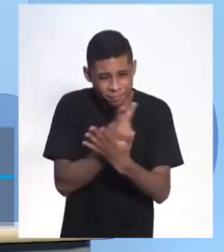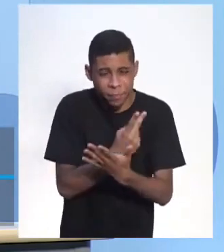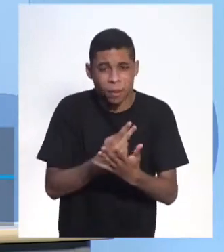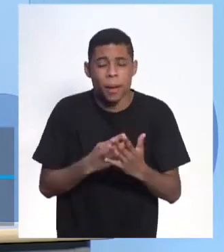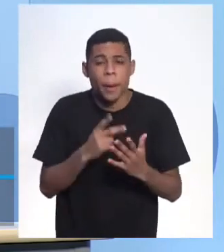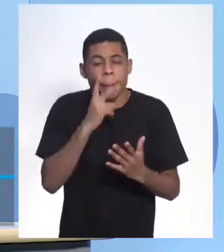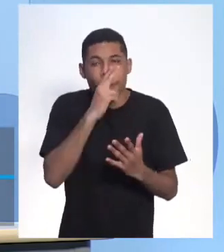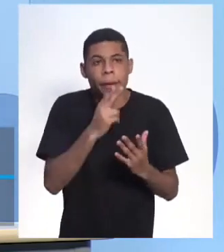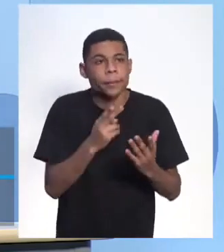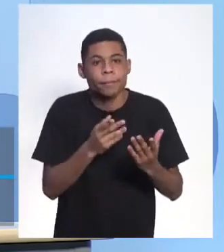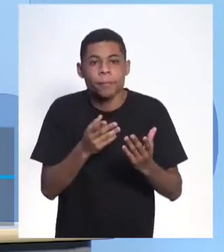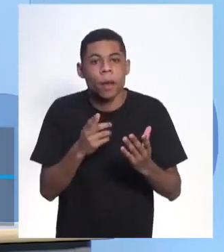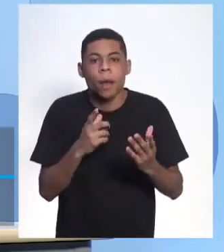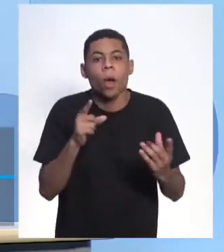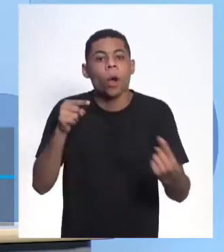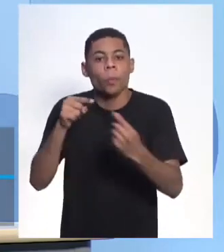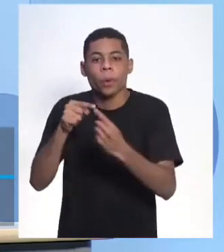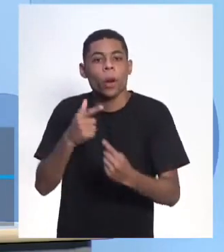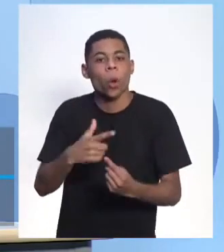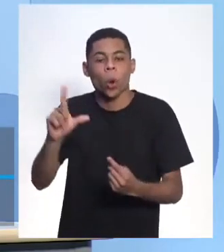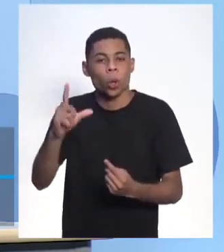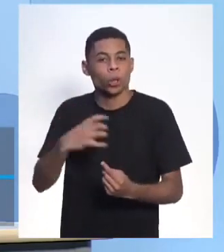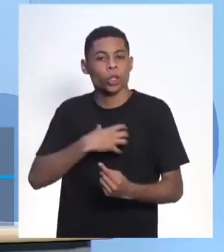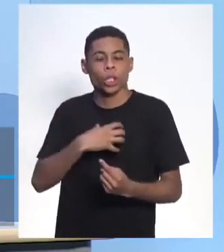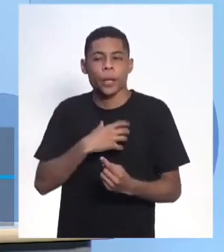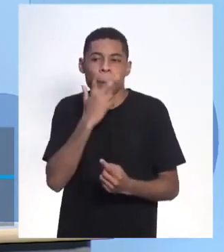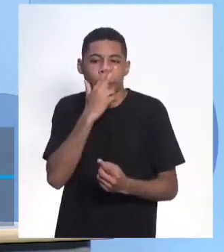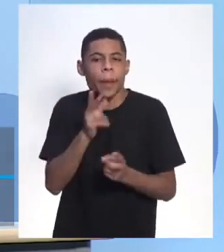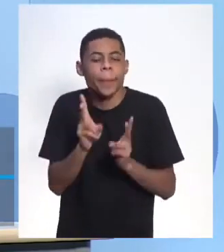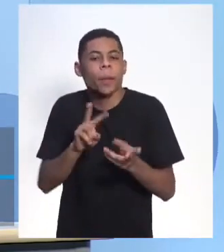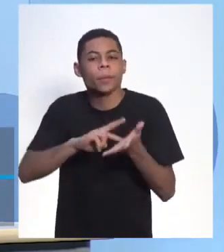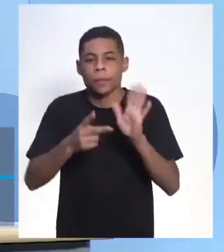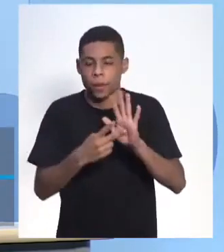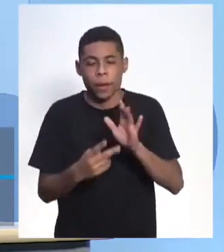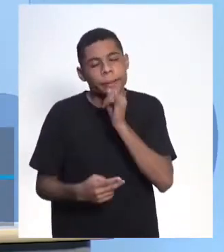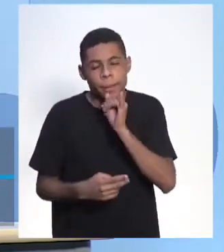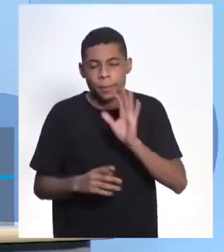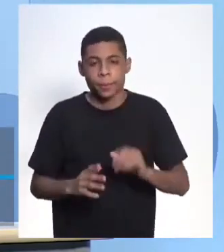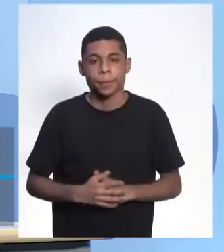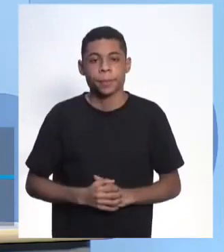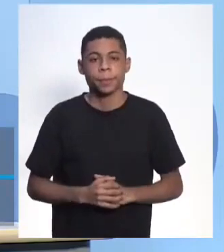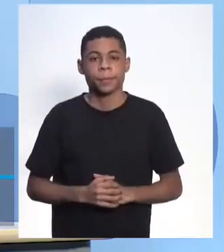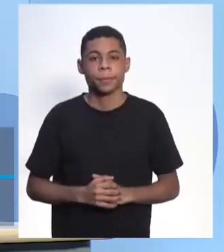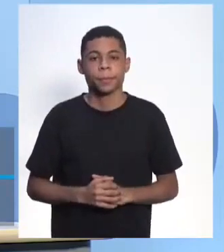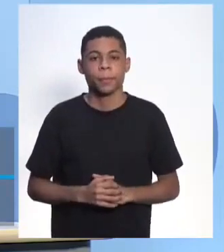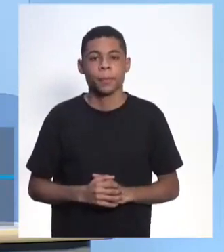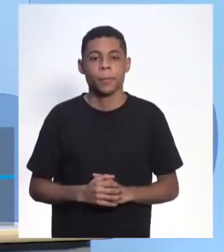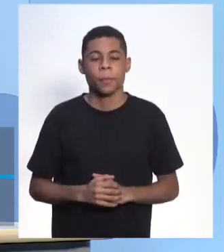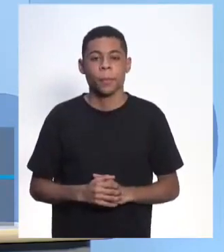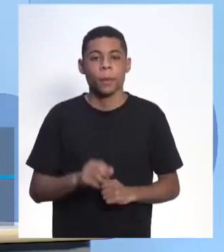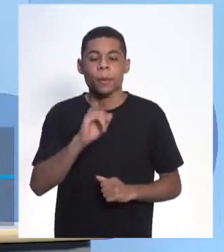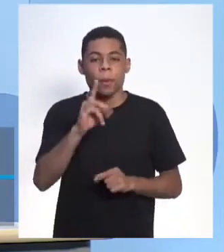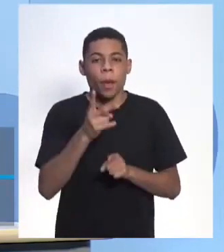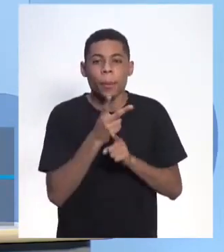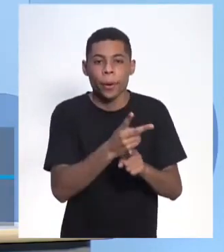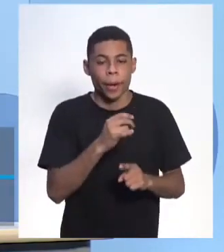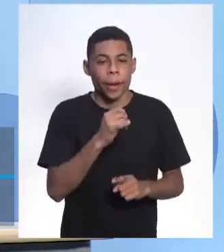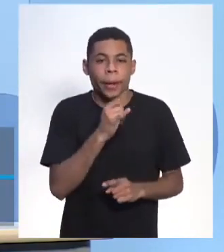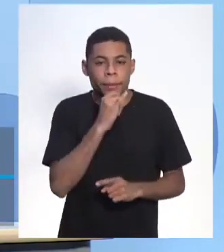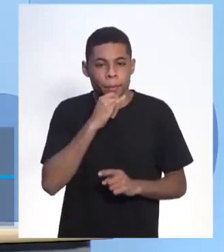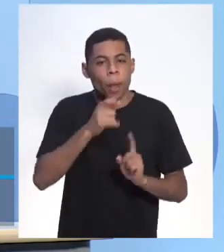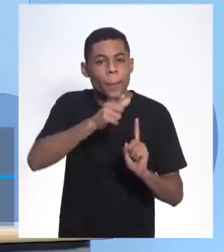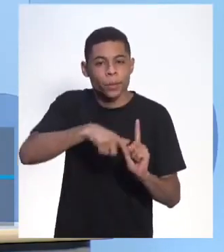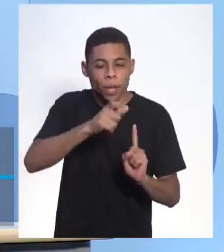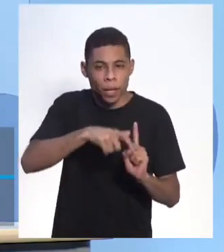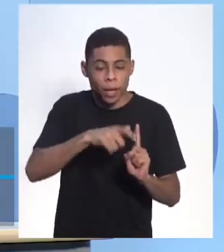com outros termos que podem ou não obter até mesmo o mesmo significado. Por exemplo, se você procurar sobre o conceito de personalidade,